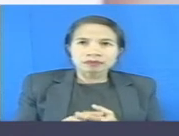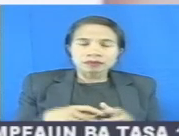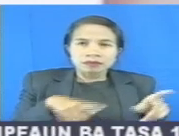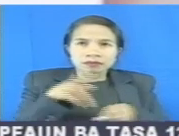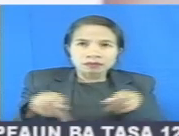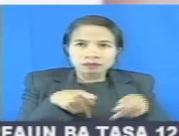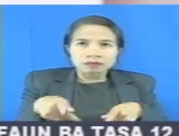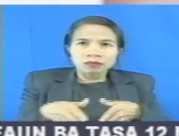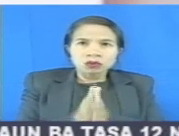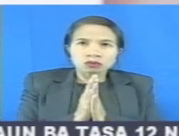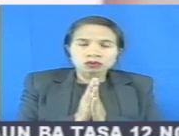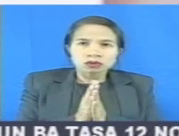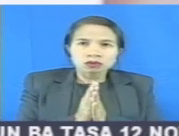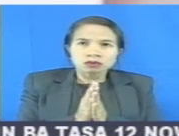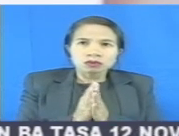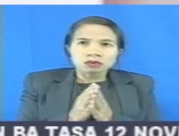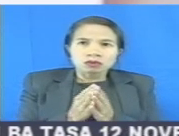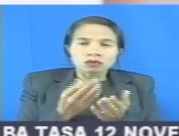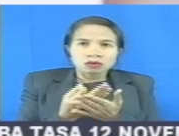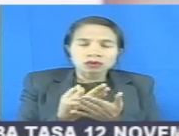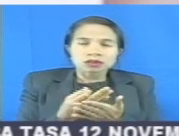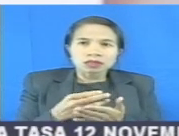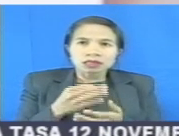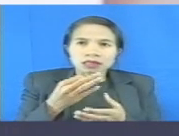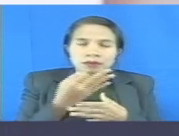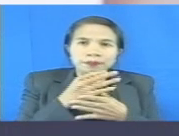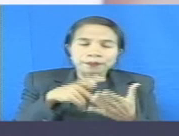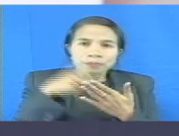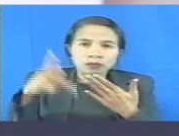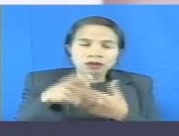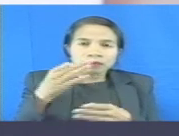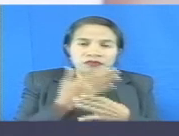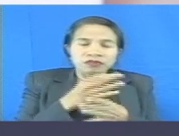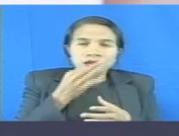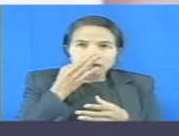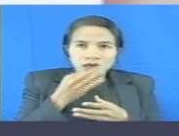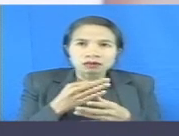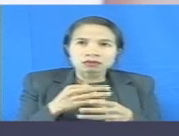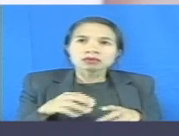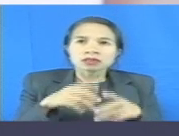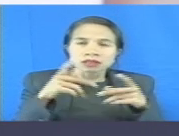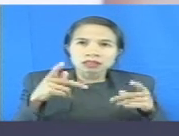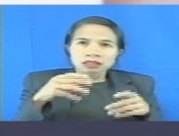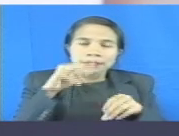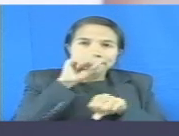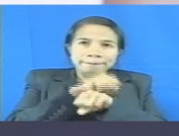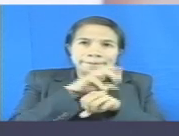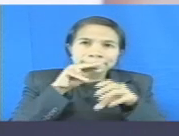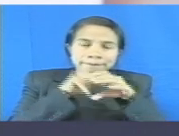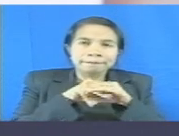Comunidade questiona preço, necessidades básicas e reprograma cesta básica, Rússia e companhia fornecedor líder